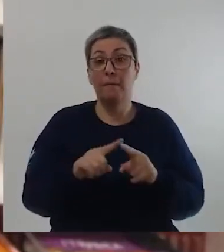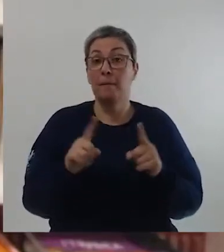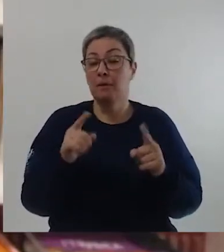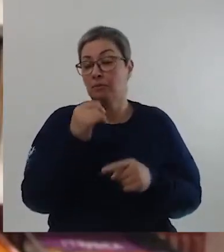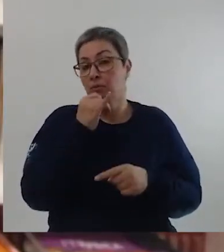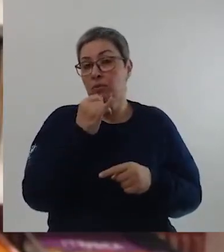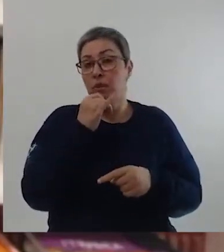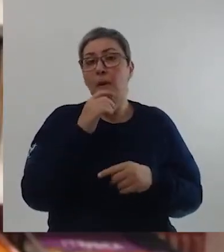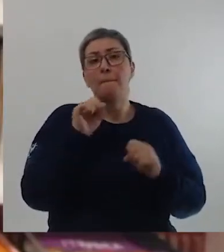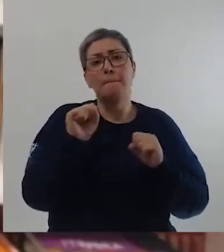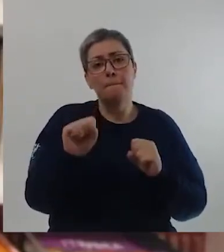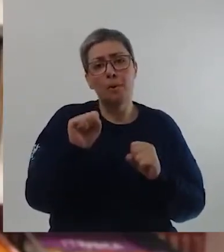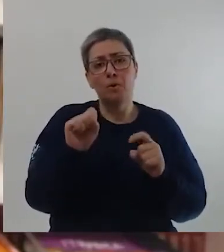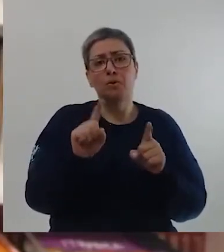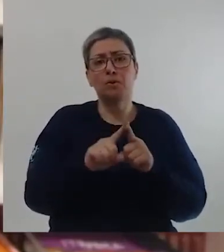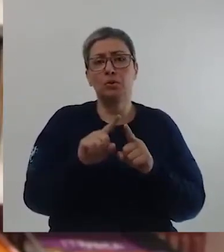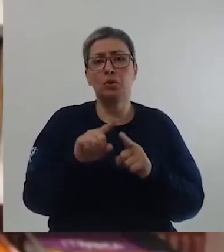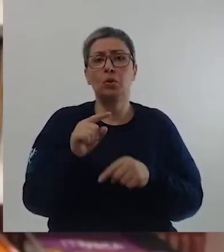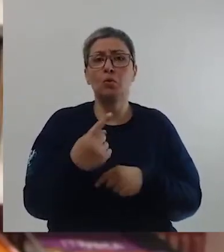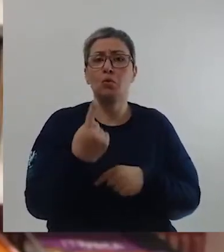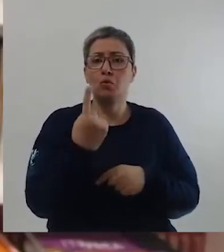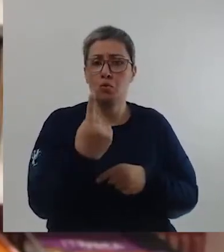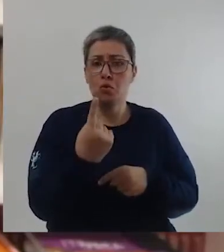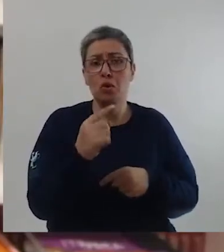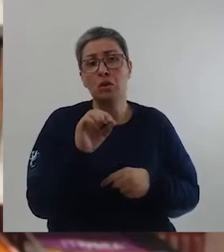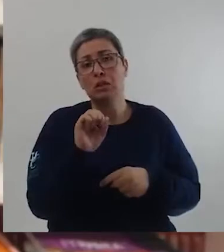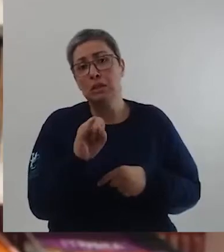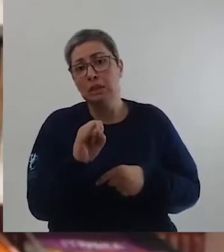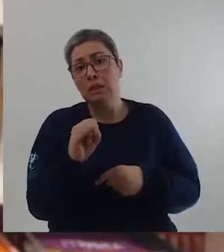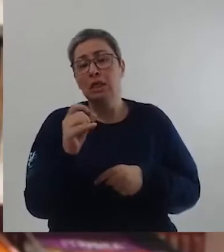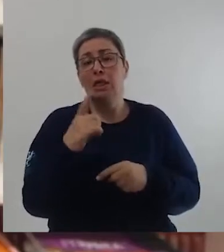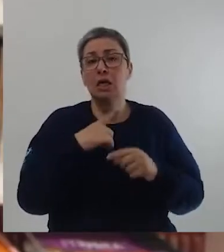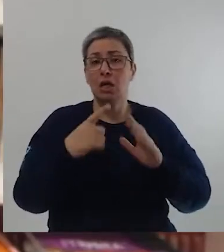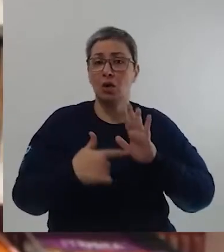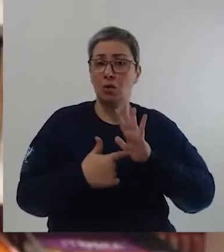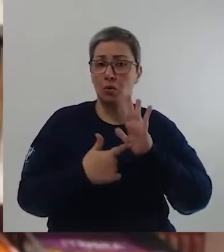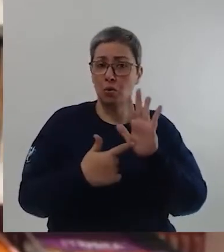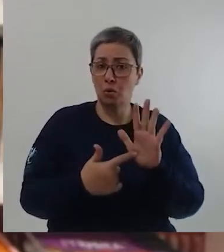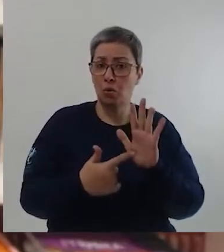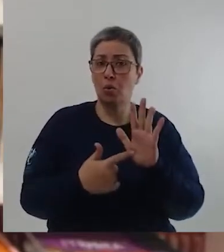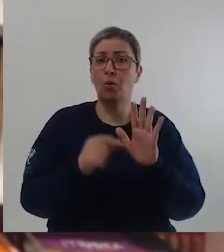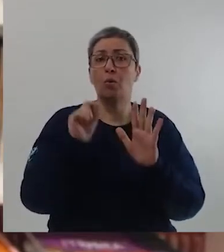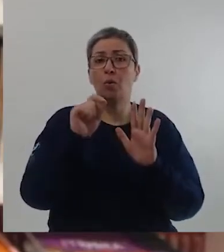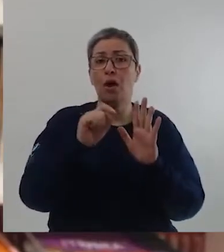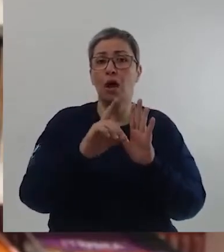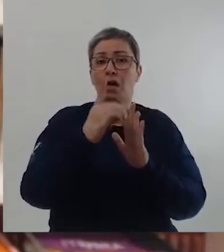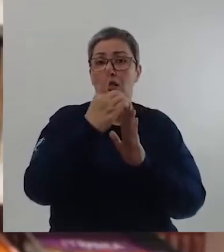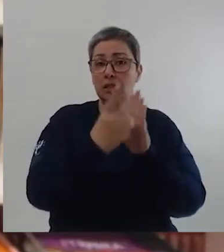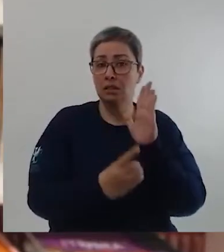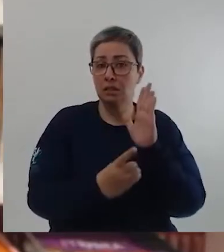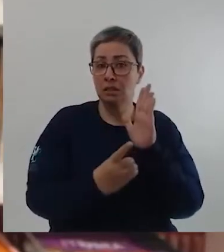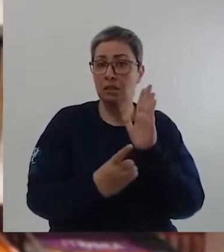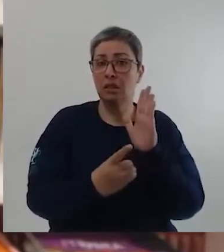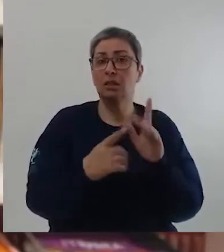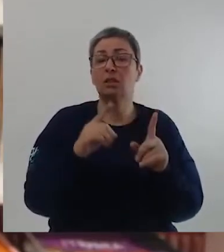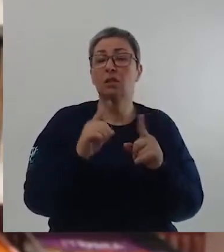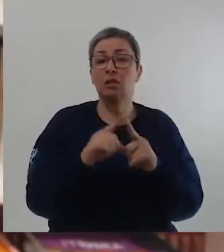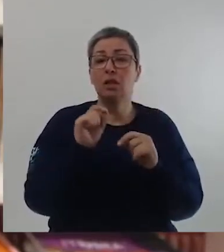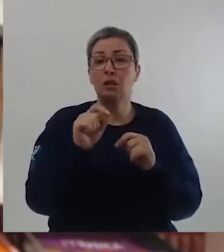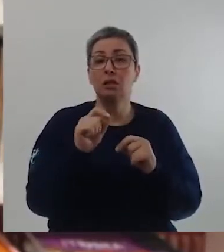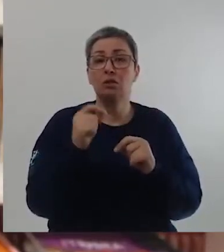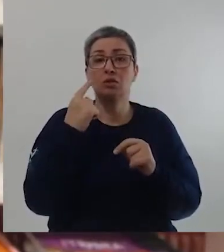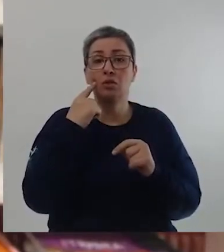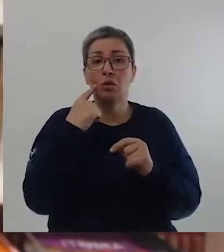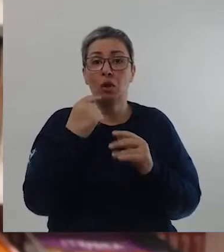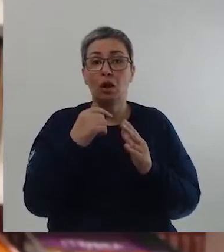mas por exemplo é possível ir um só desde que lese uma declaração